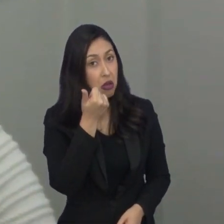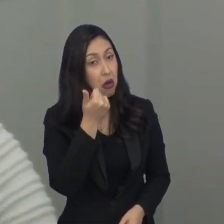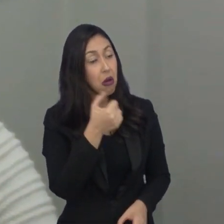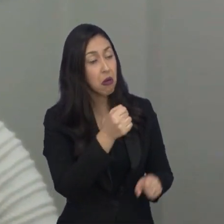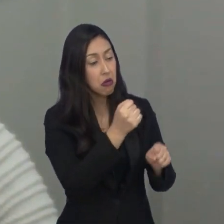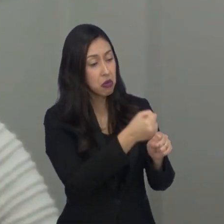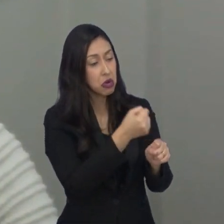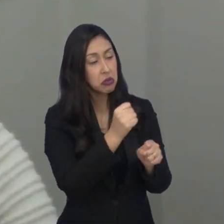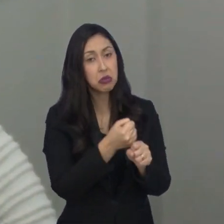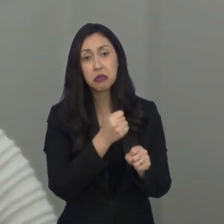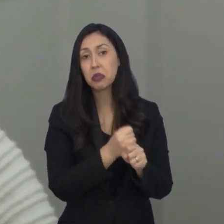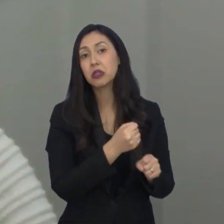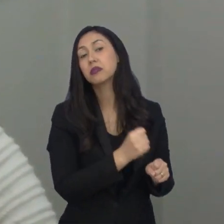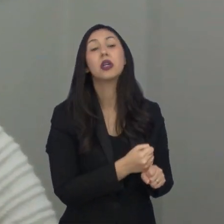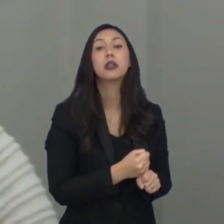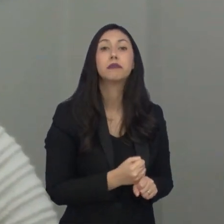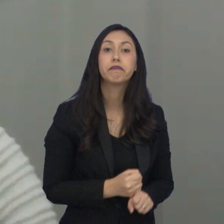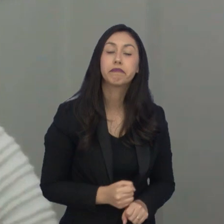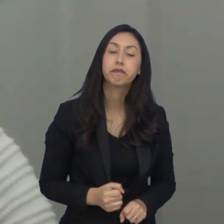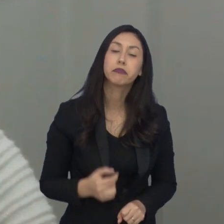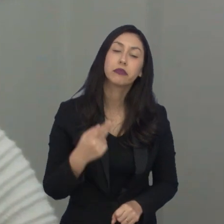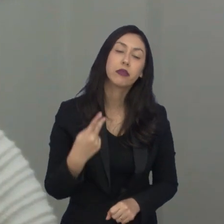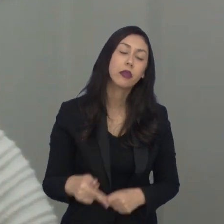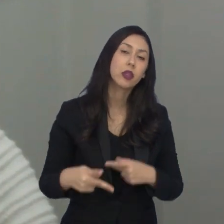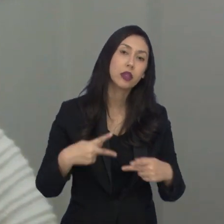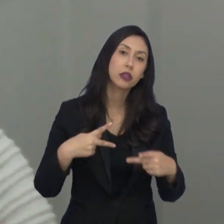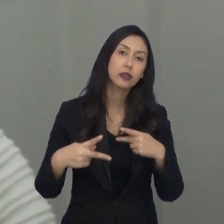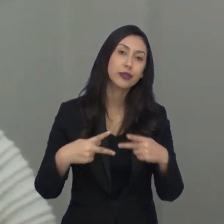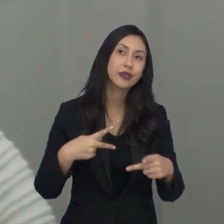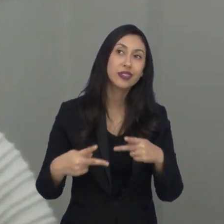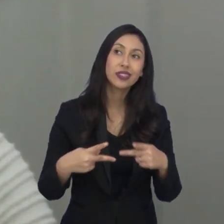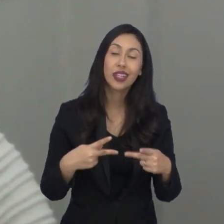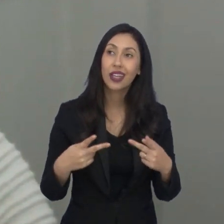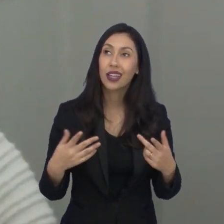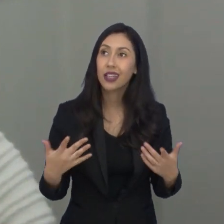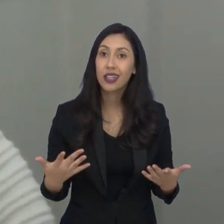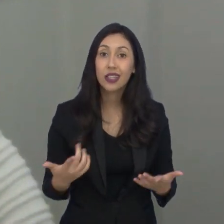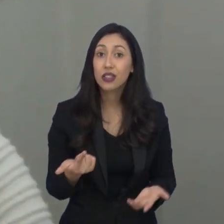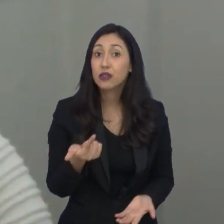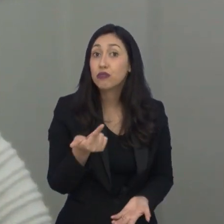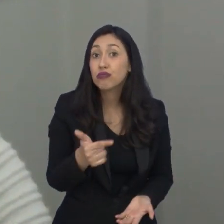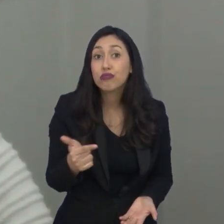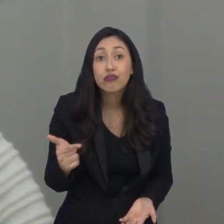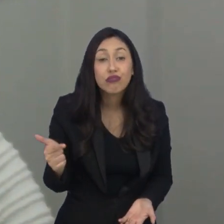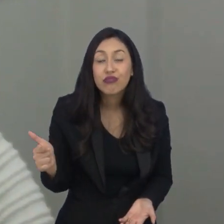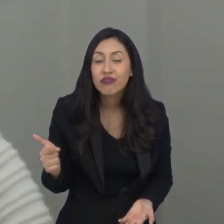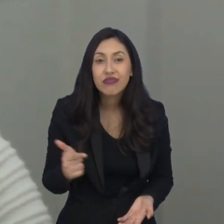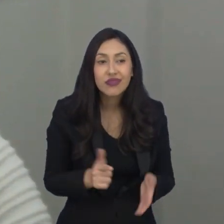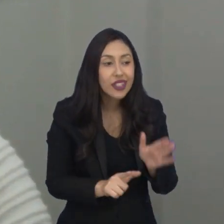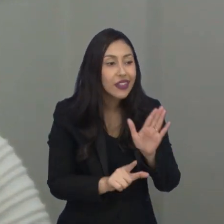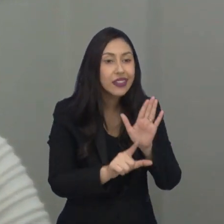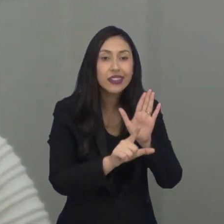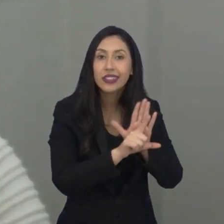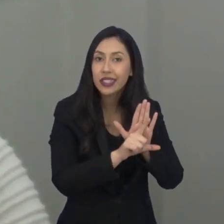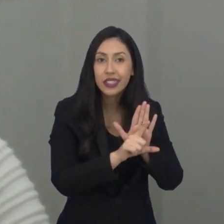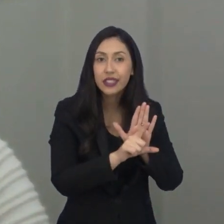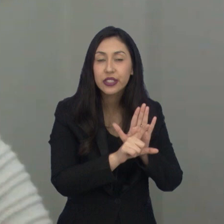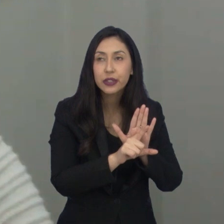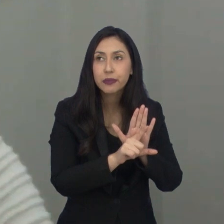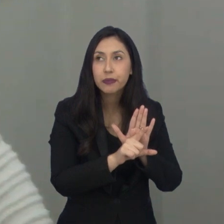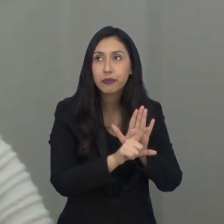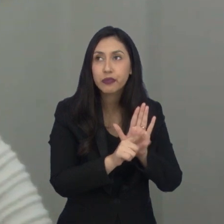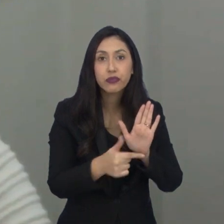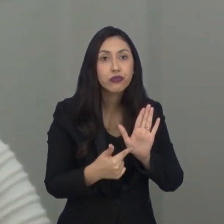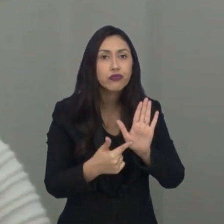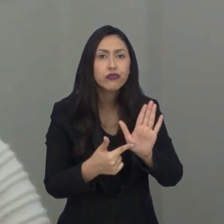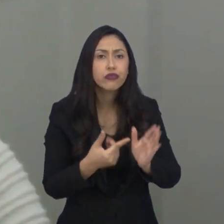claro. Aqui em São José dos Campos ainda não tem legislação para como vai